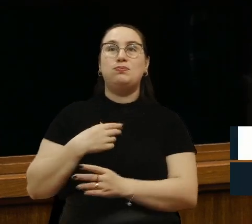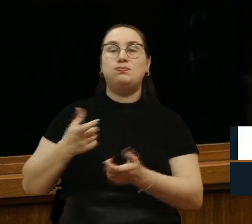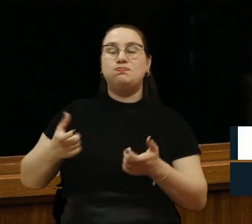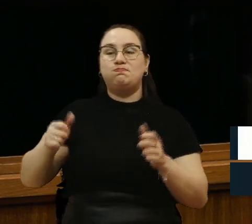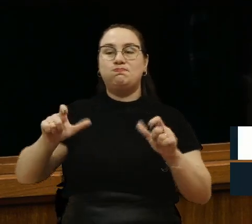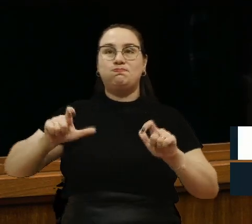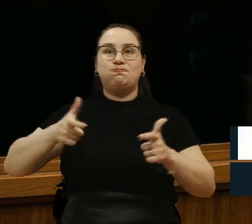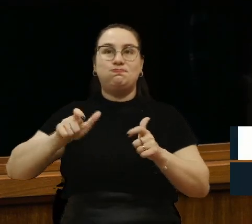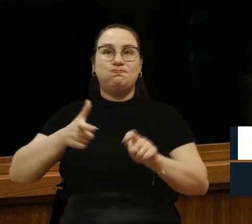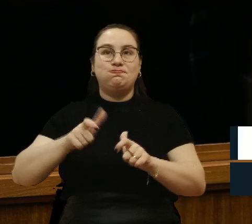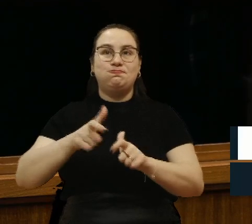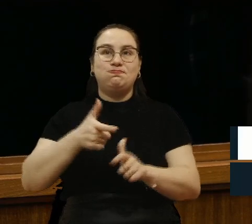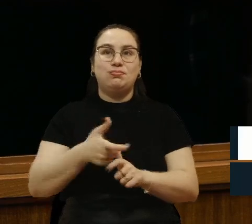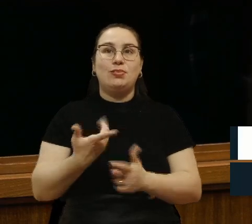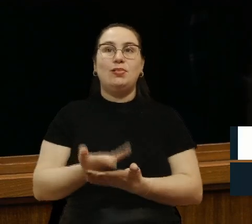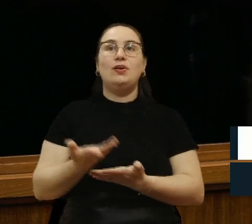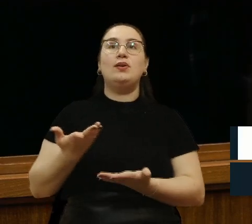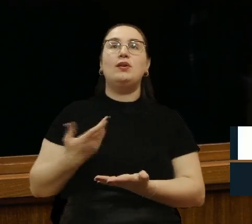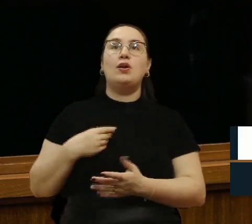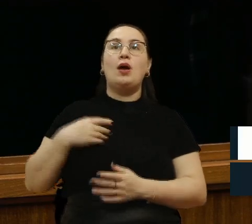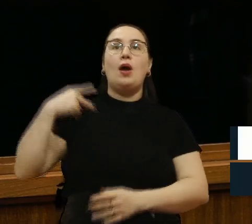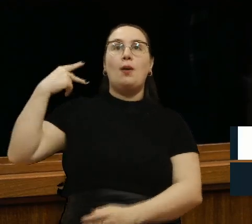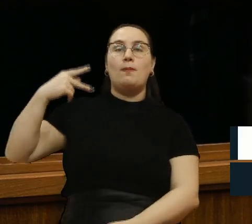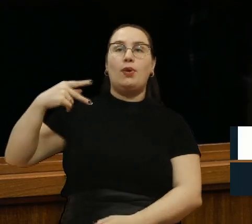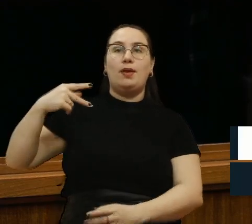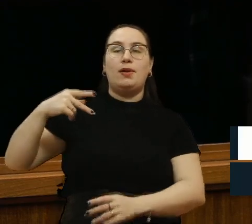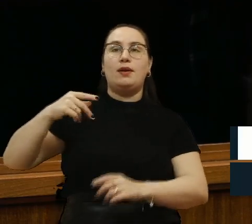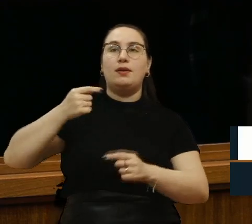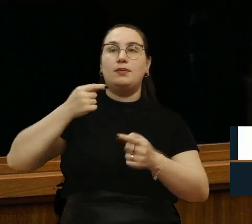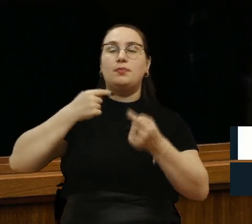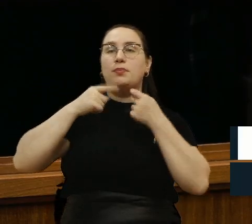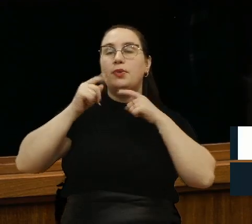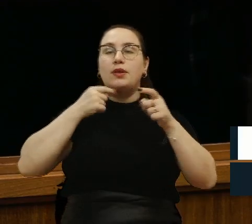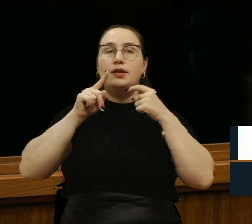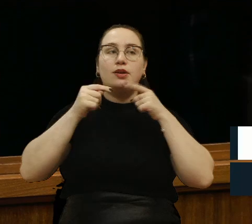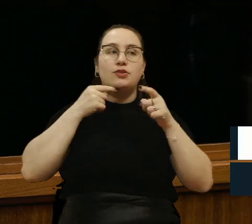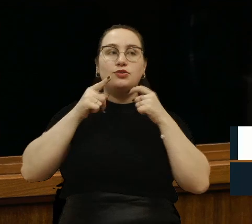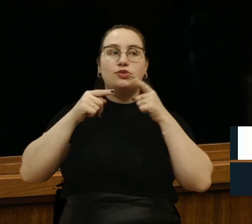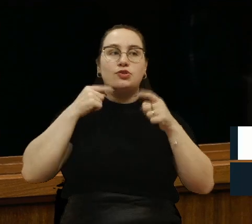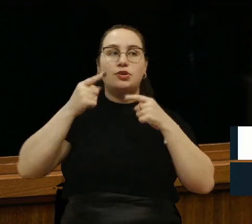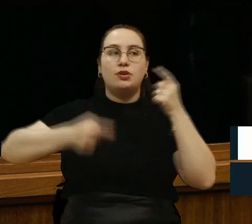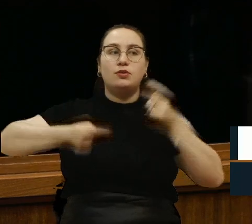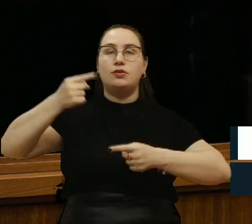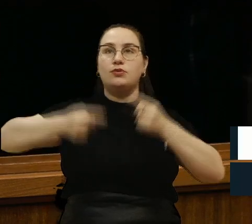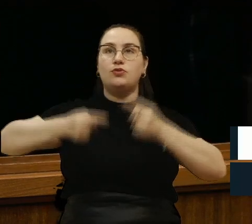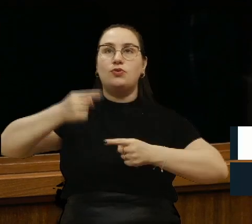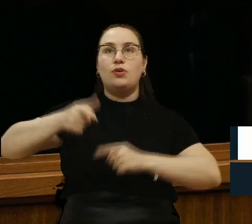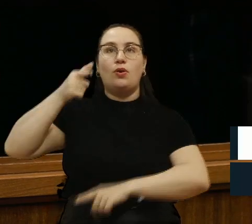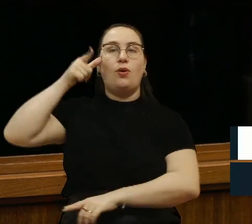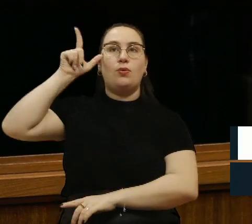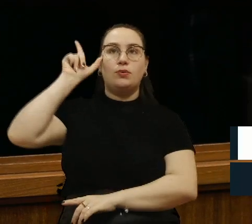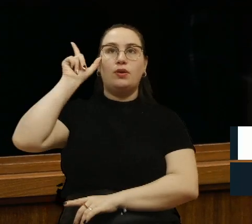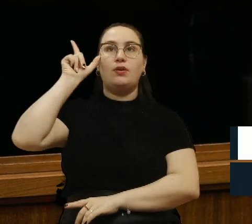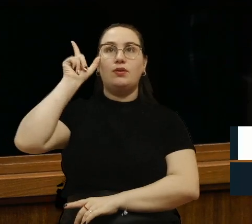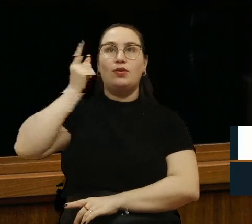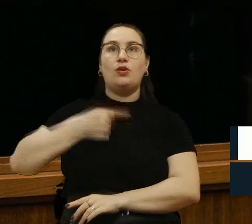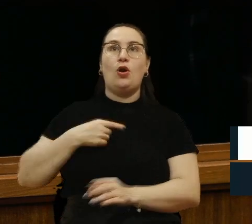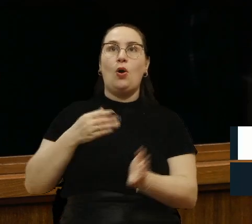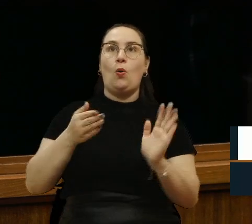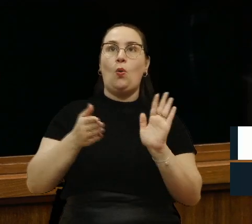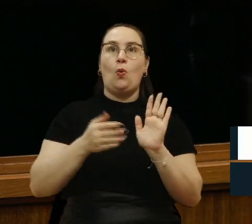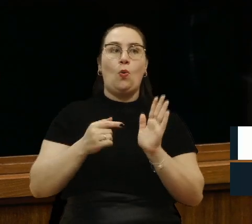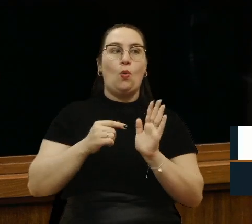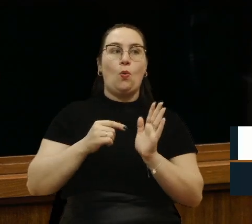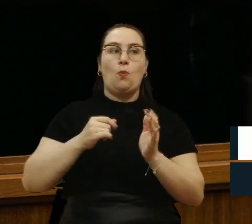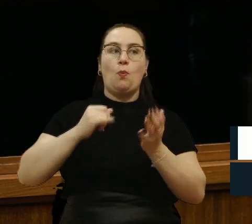crise. Queria falar sobre a polêmica do dia de ontem, vereadora Estela, que a Secretaria de Saúde lançou uma nota